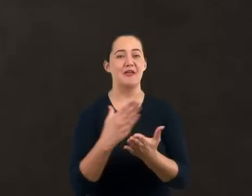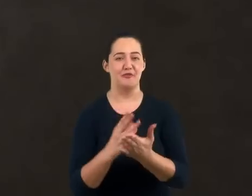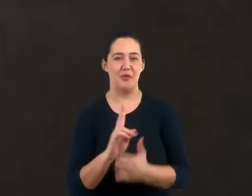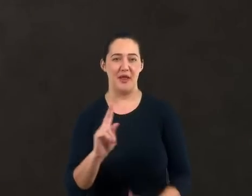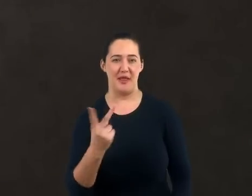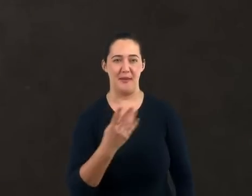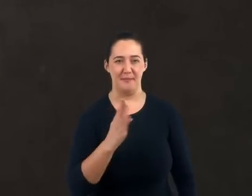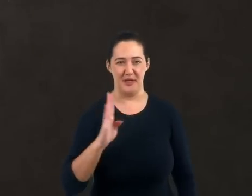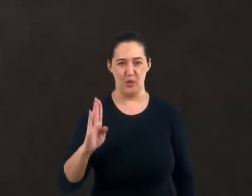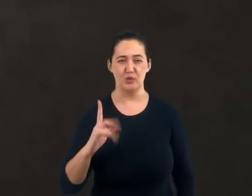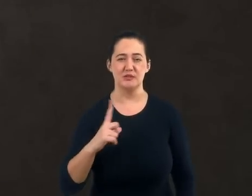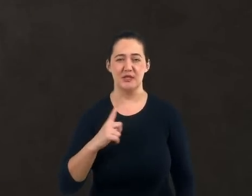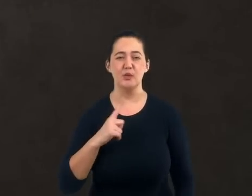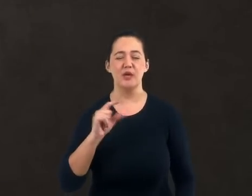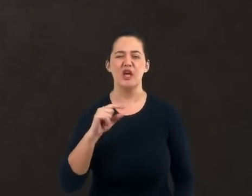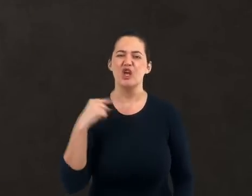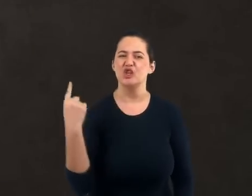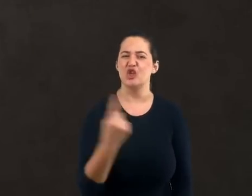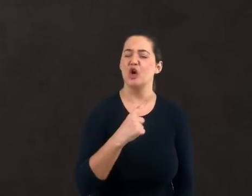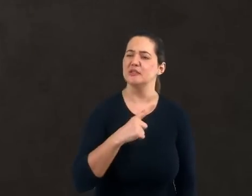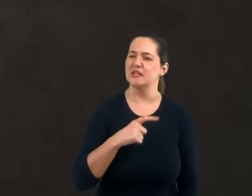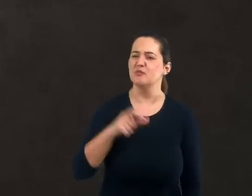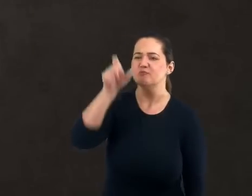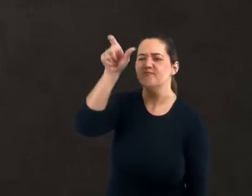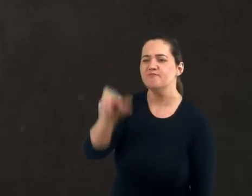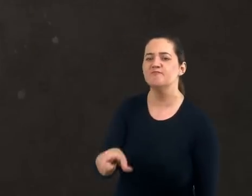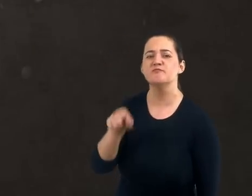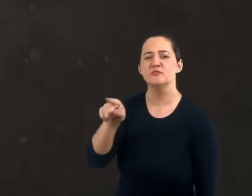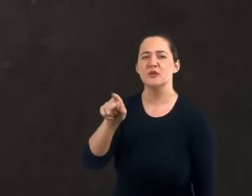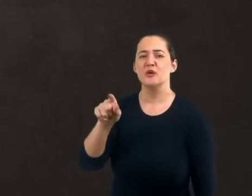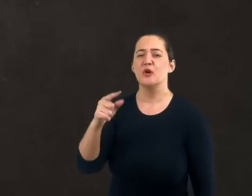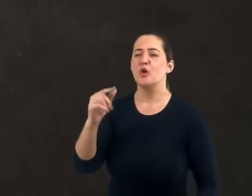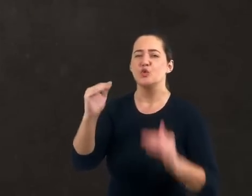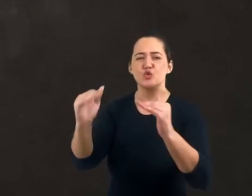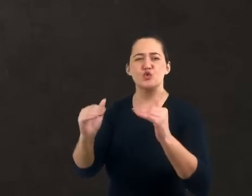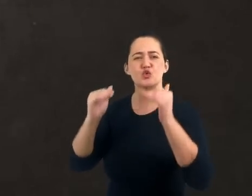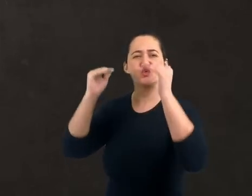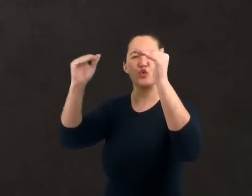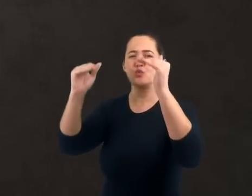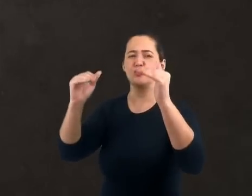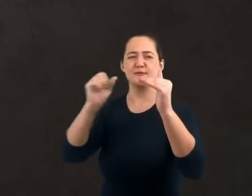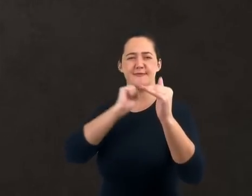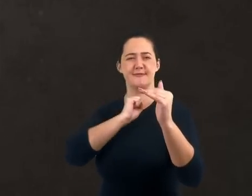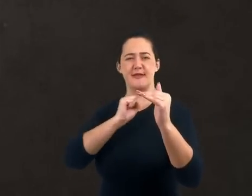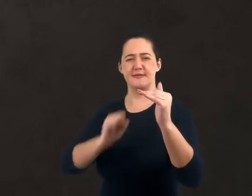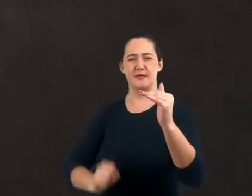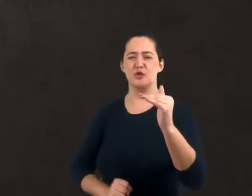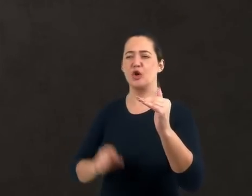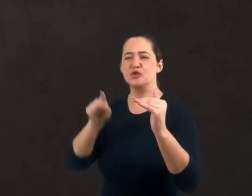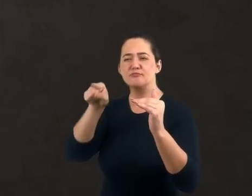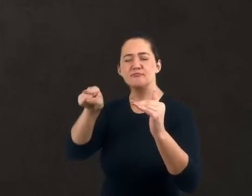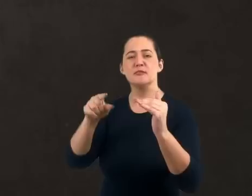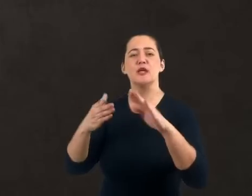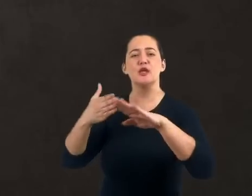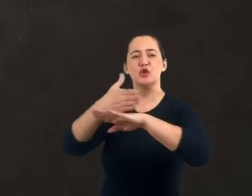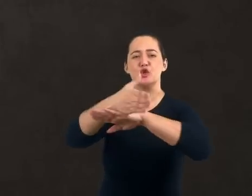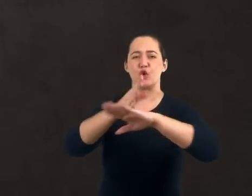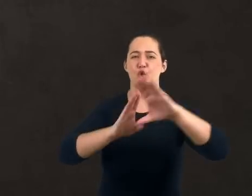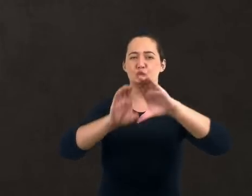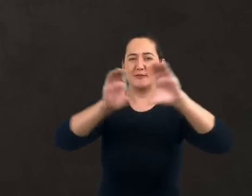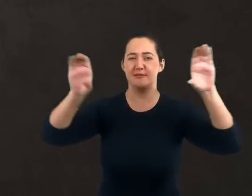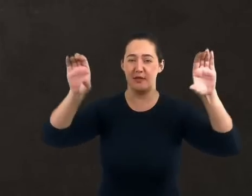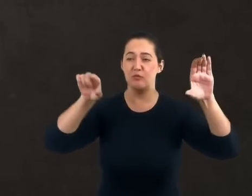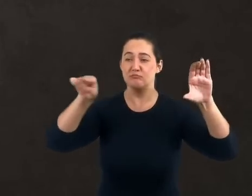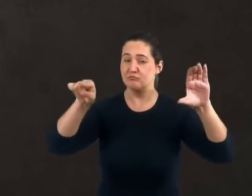Hebreus, temos um grande sumo sacerdote que penetrou nos céus, Jesus Cristo, o Filho de Deus.